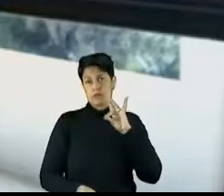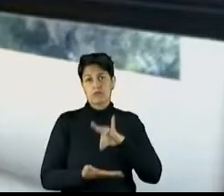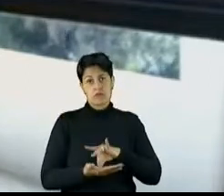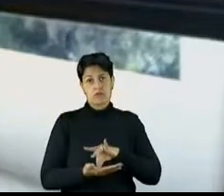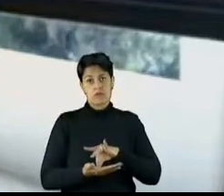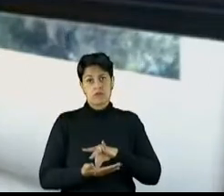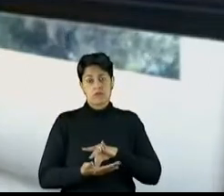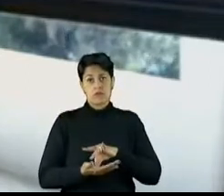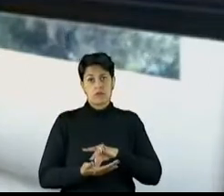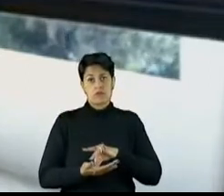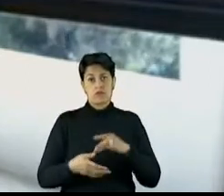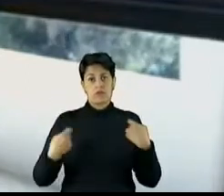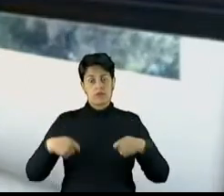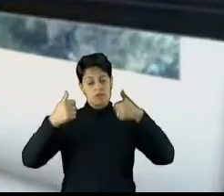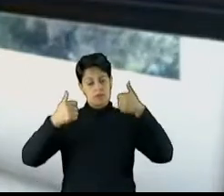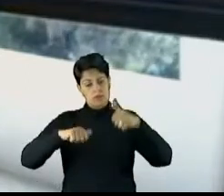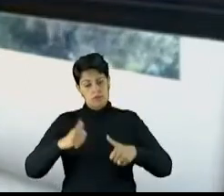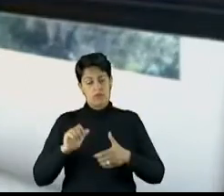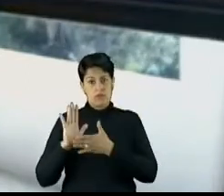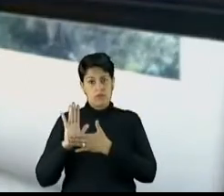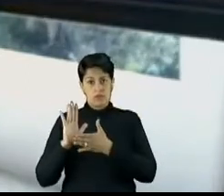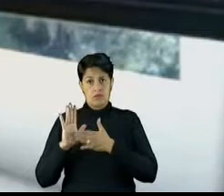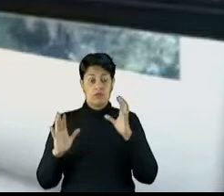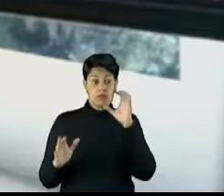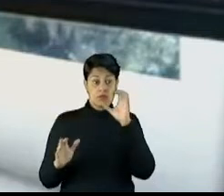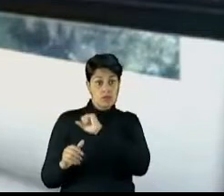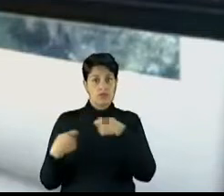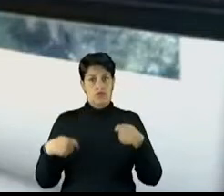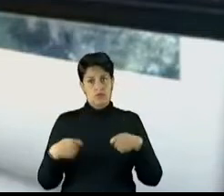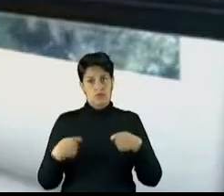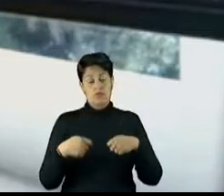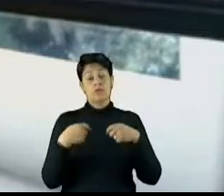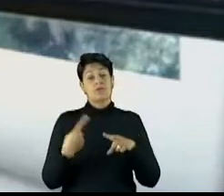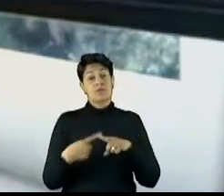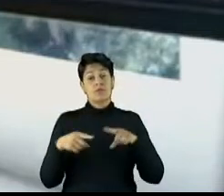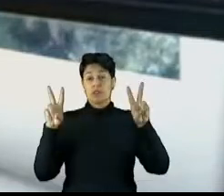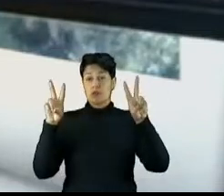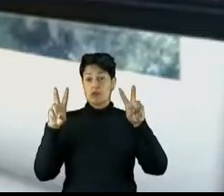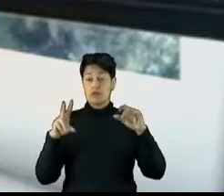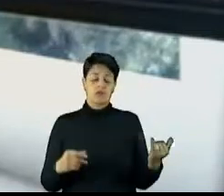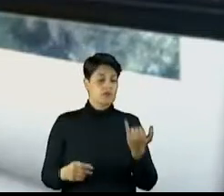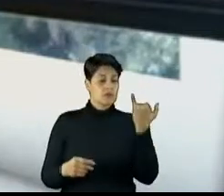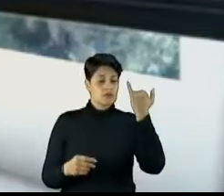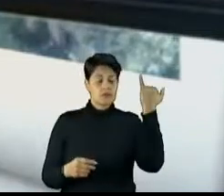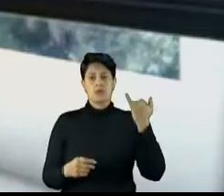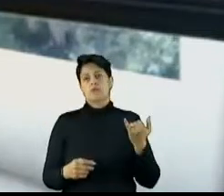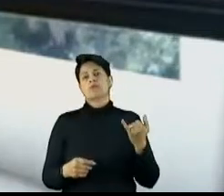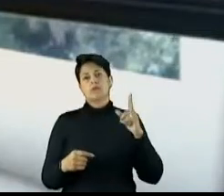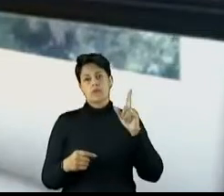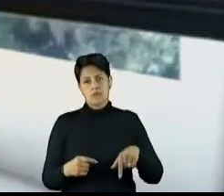Nacional de Telecomunicações para as autorizações de uso de radiofrequência das faixas 700 MHz,